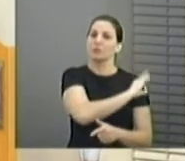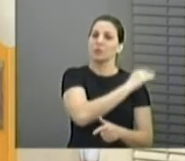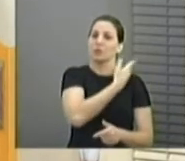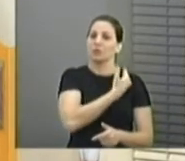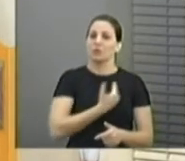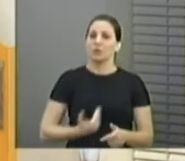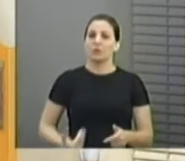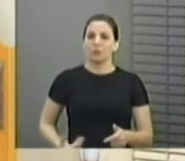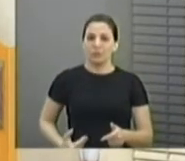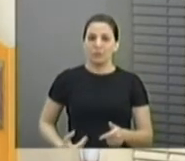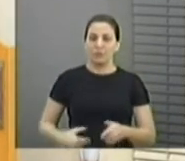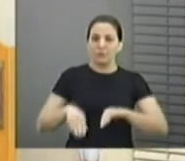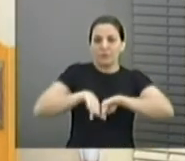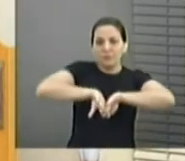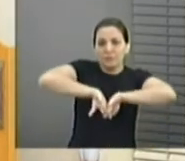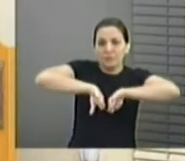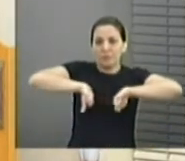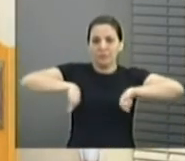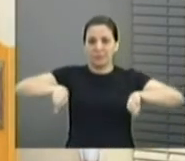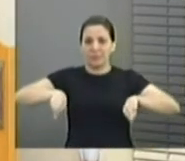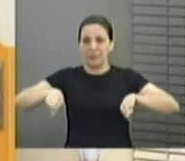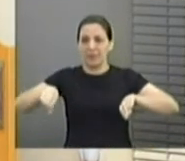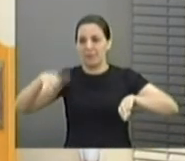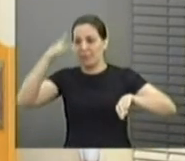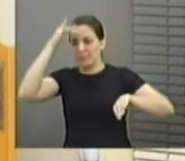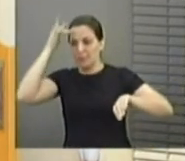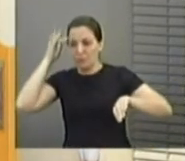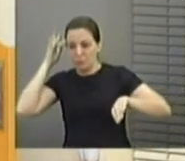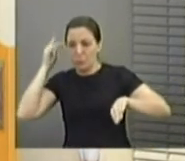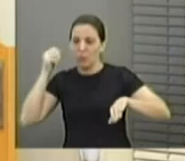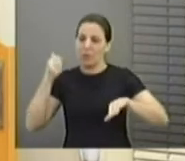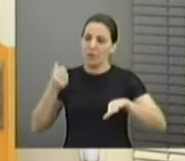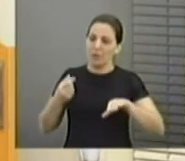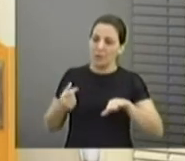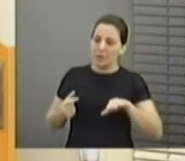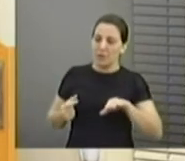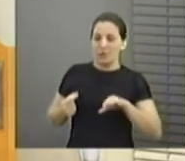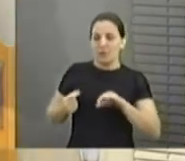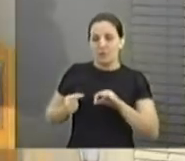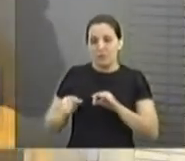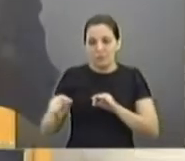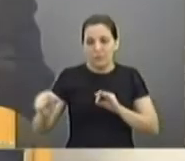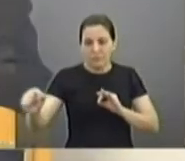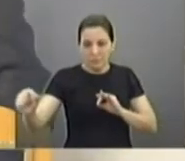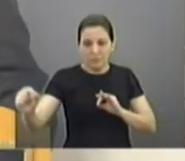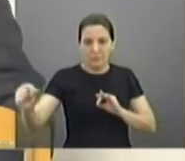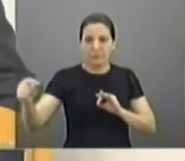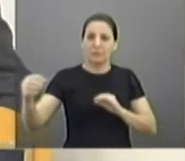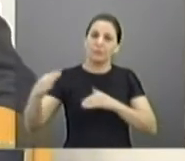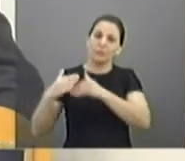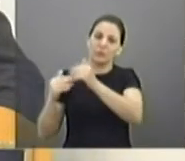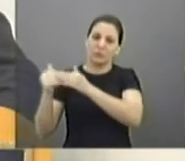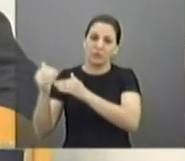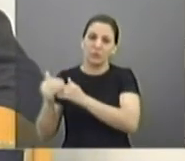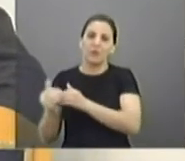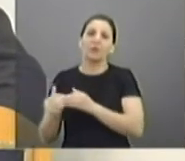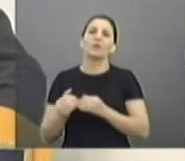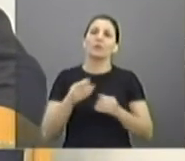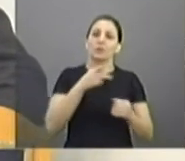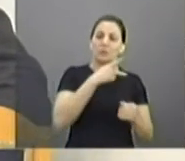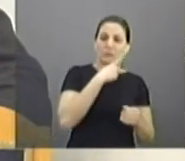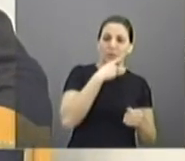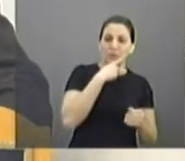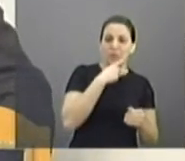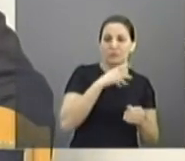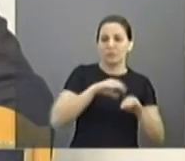governo saber separar o funcionário de carreira do político. Saber separar o funcionário de carreira do